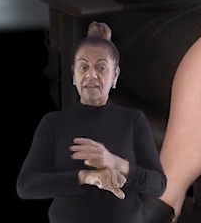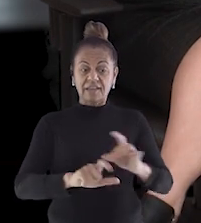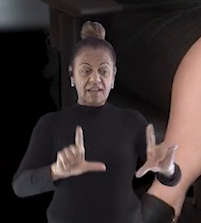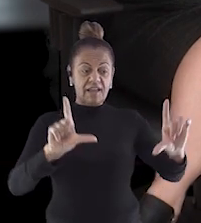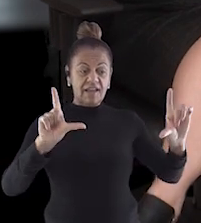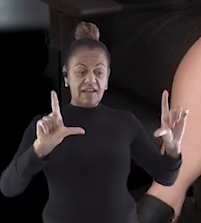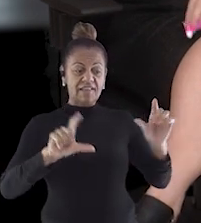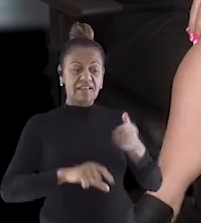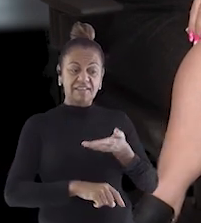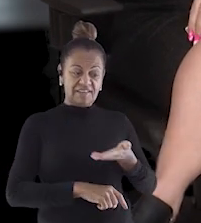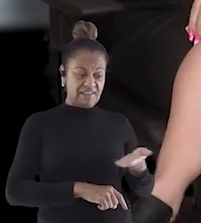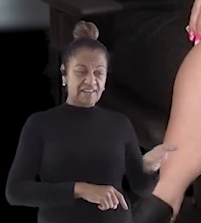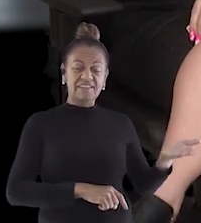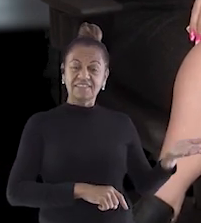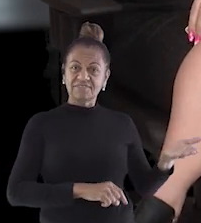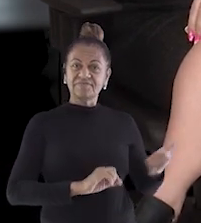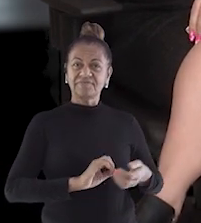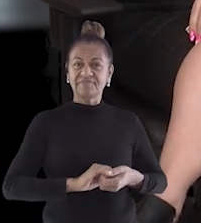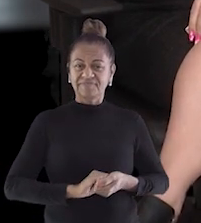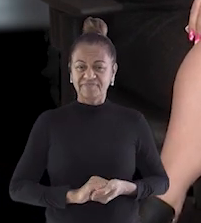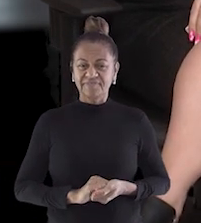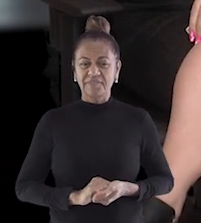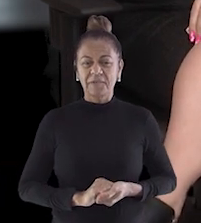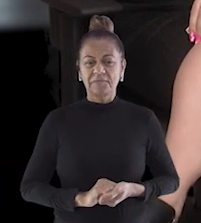pelo WhatsApp 27